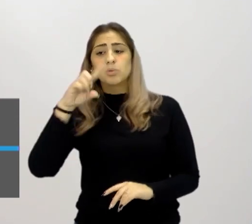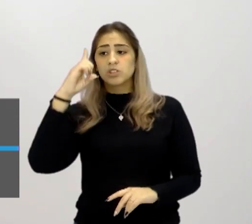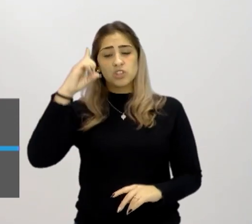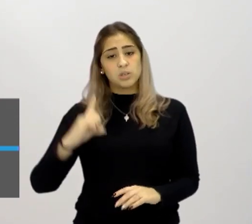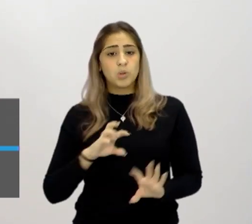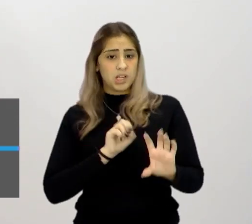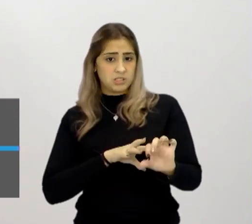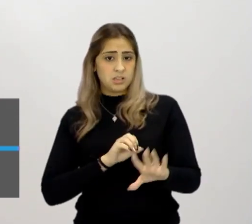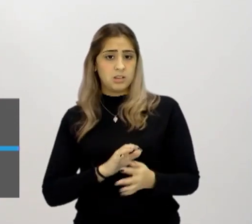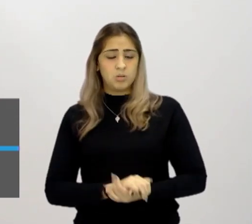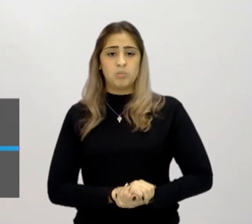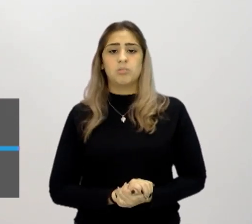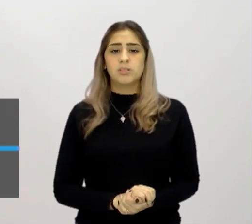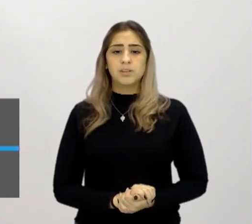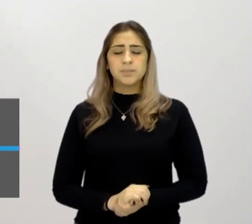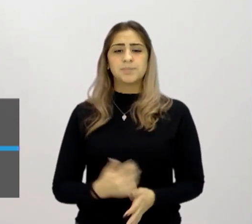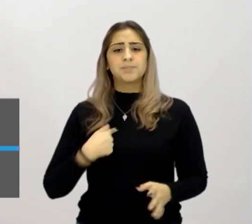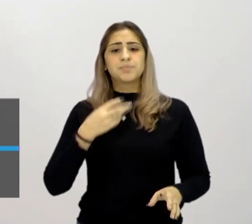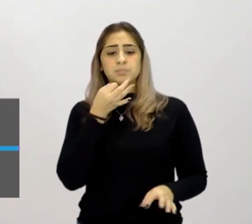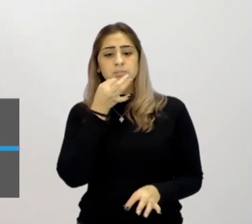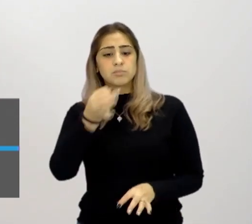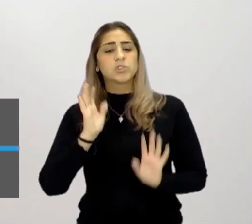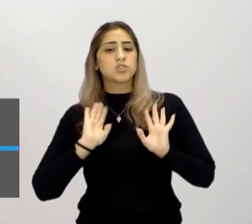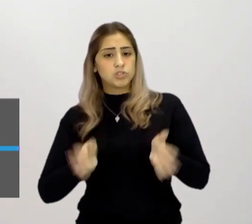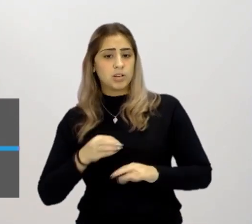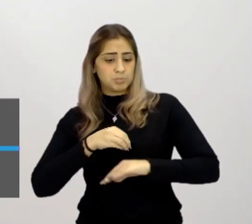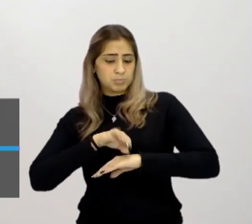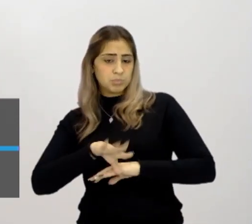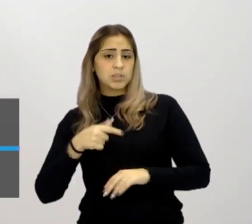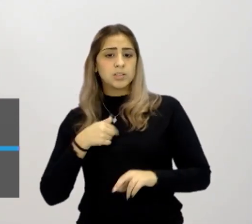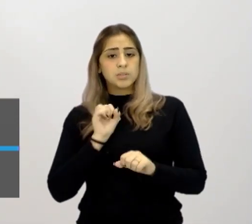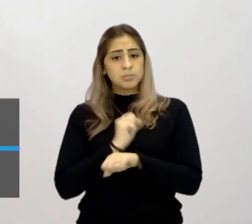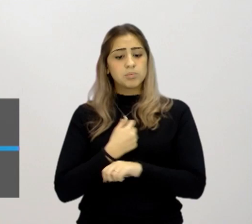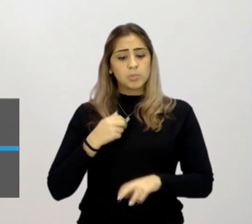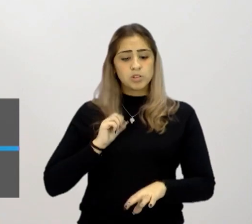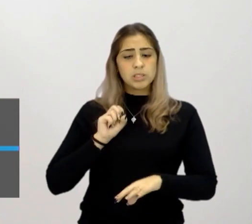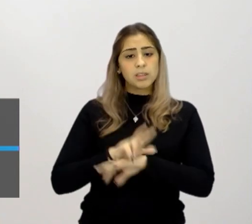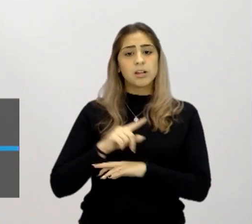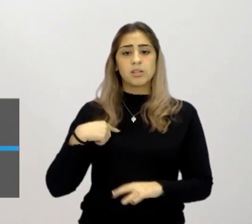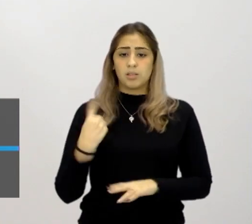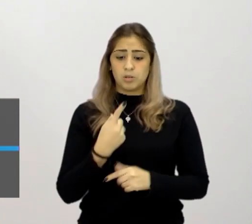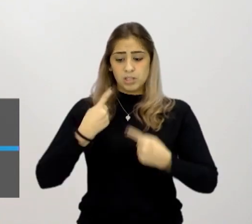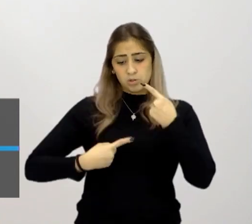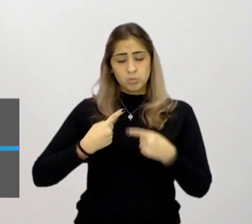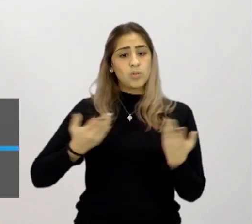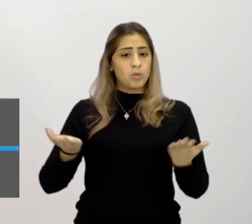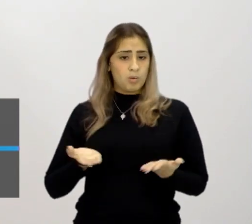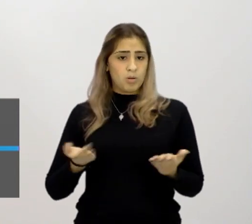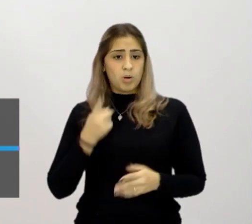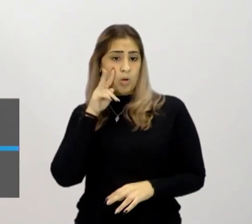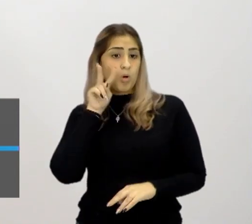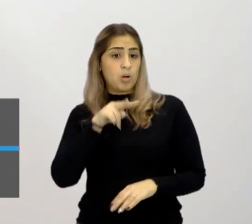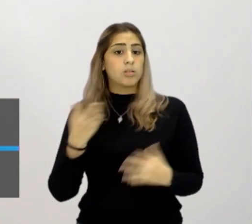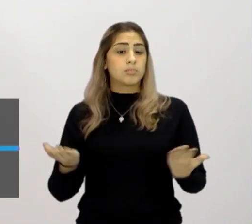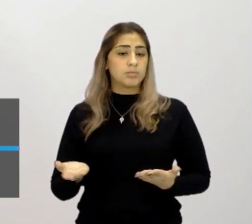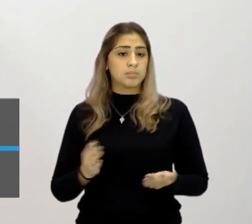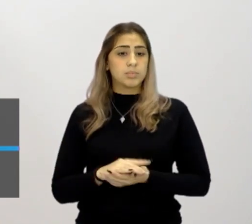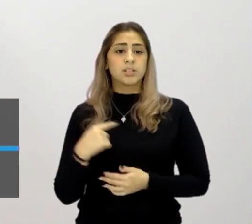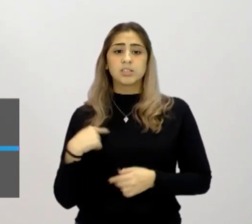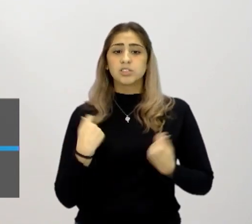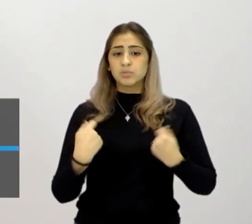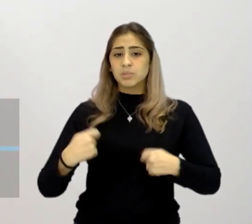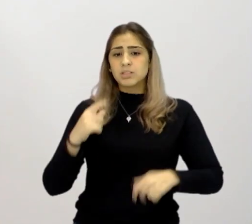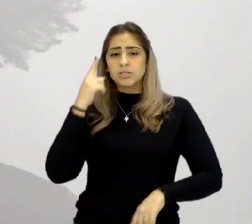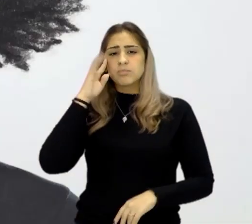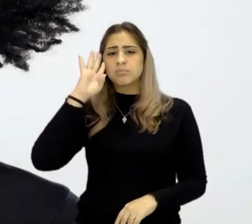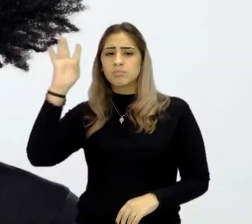diretoria, está bem? Então, recado dado. Agora, acho que a gente pode entrar aqui na nossa discussão, porque olha só, a gente precisa